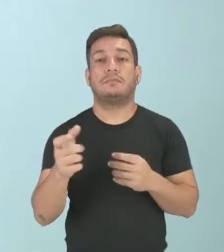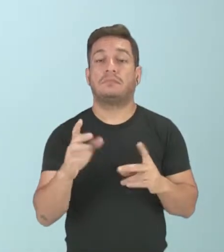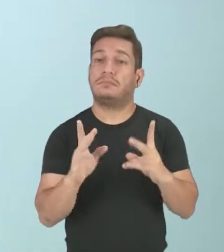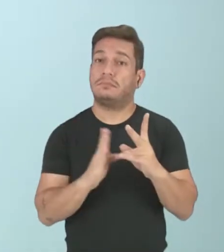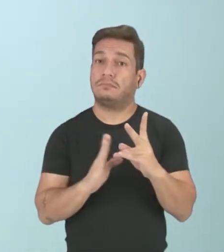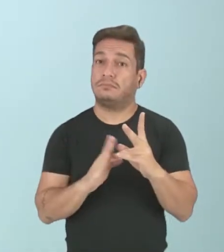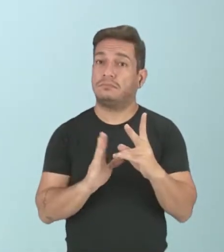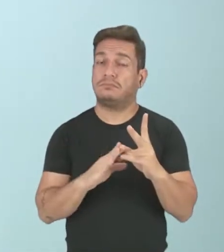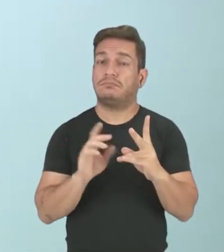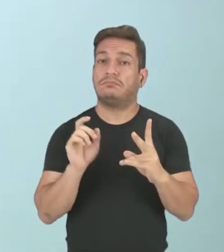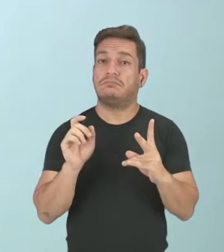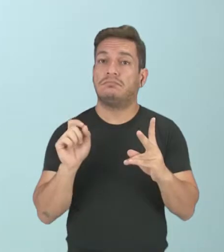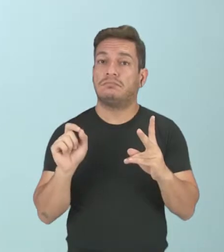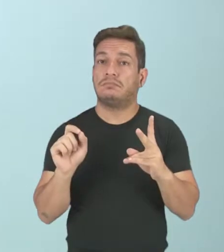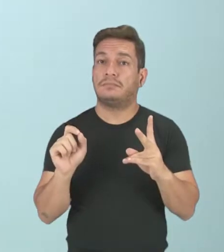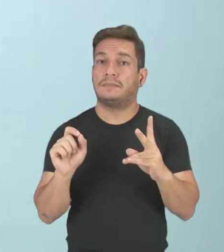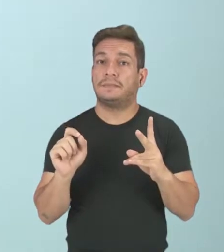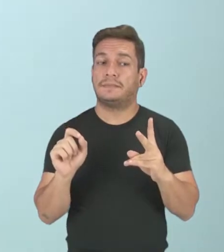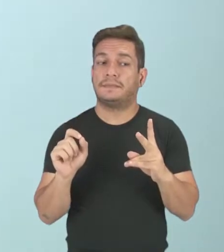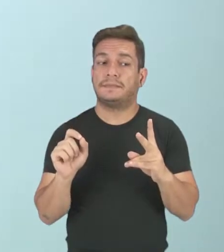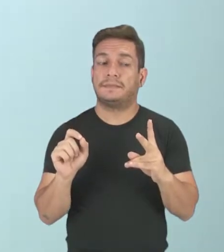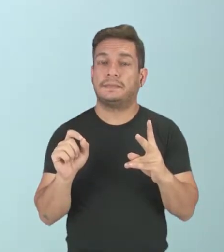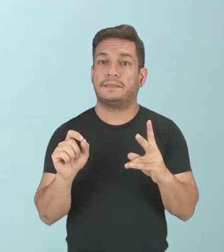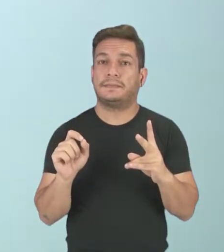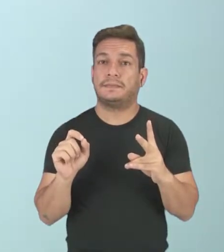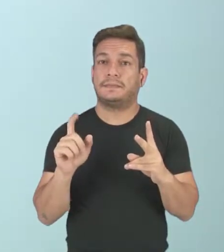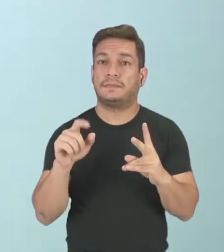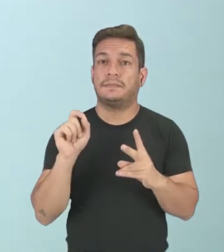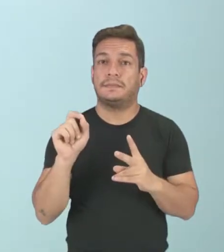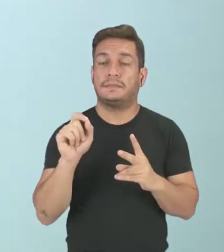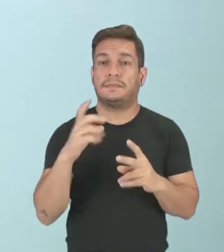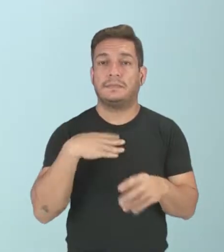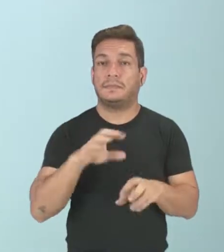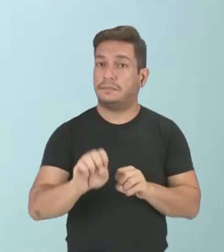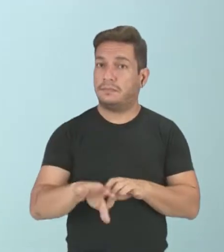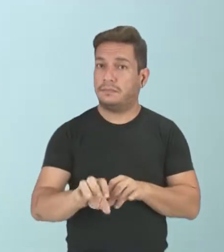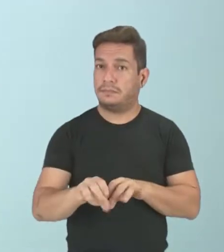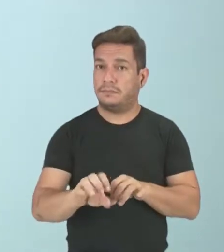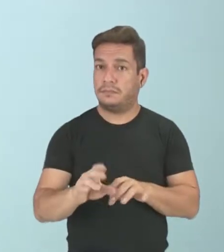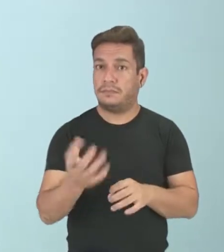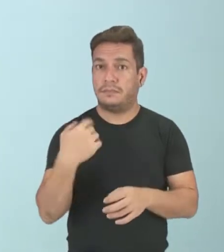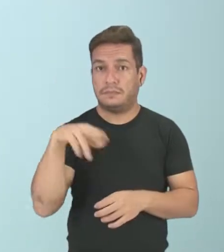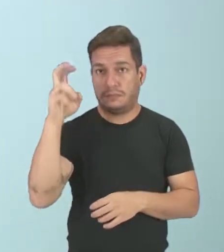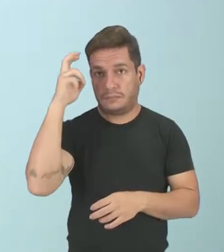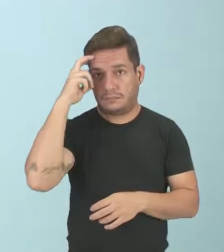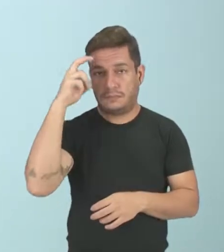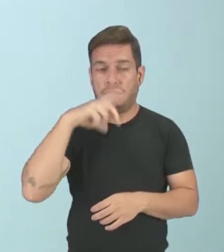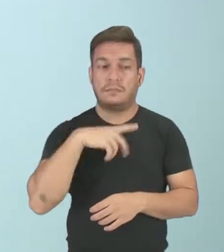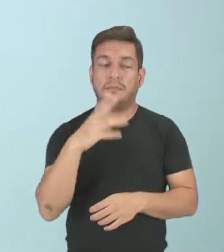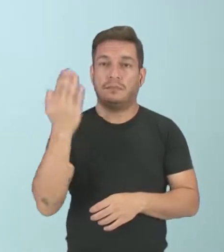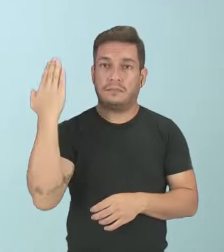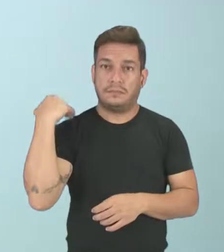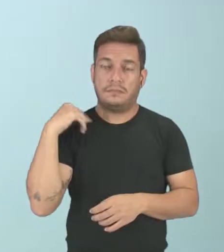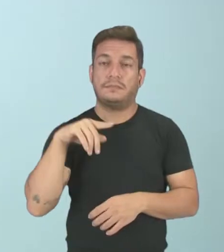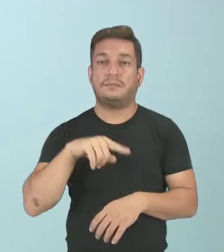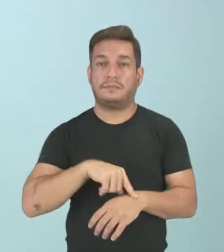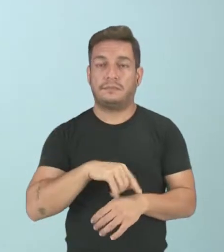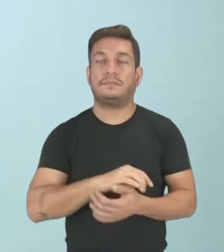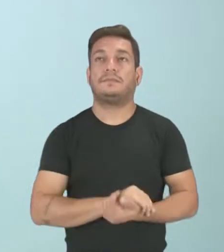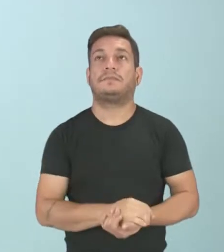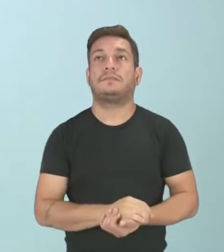os indígenas fossem, de uma certa forma, educados pela cultura que existia naquele momento